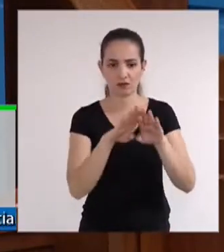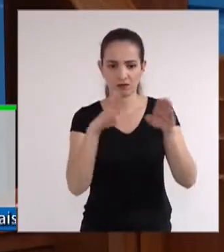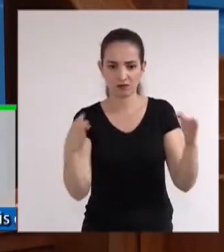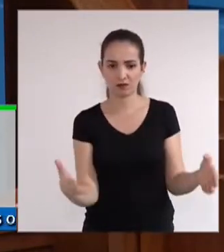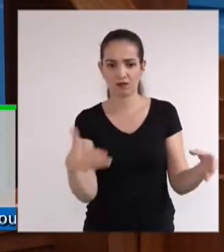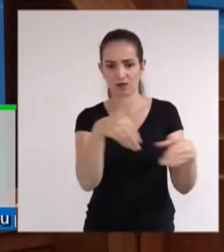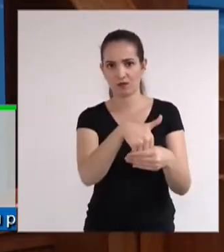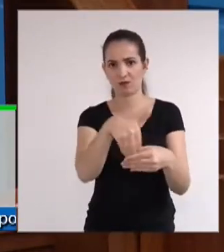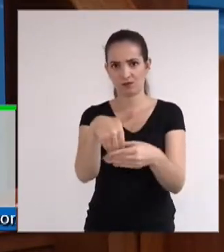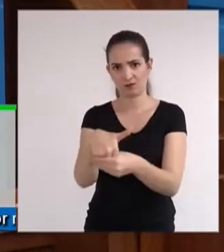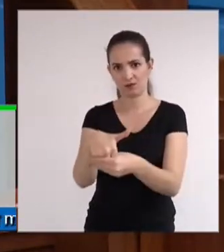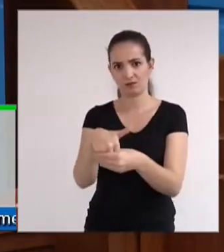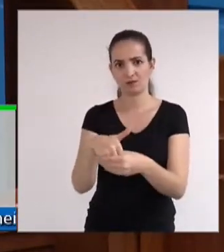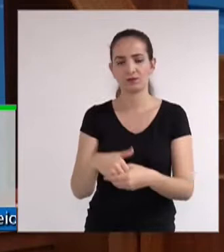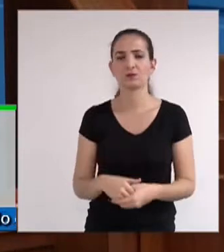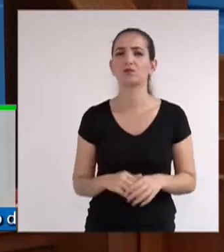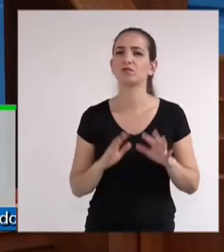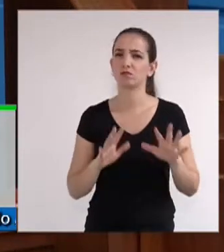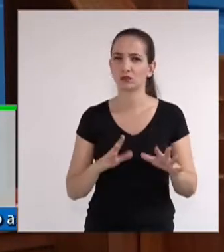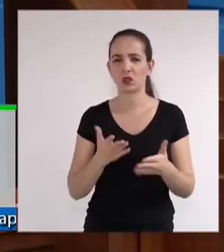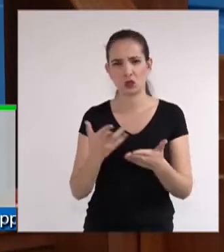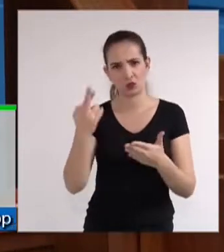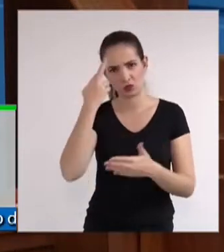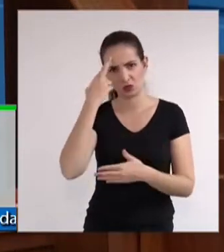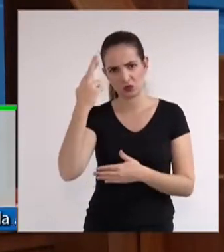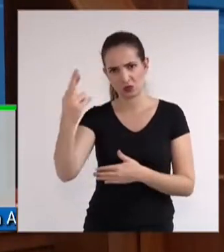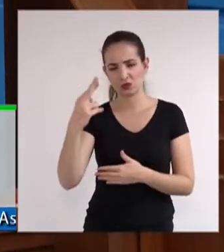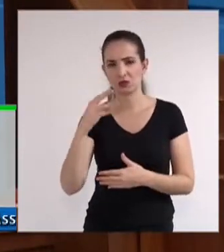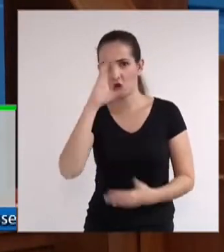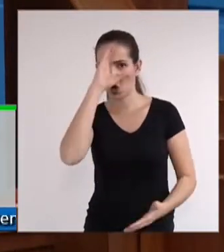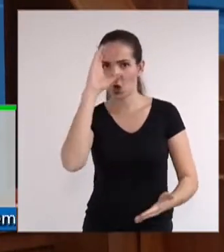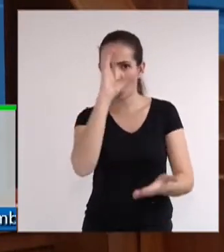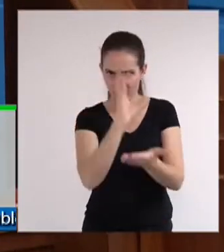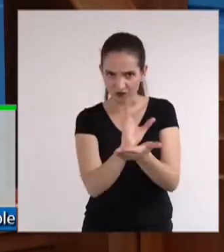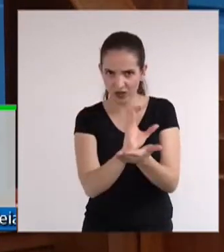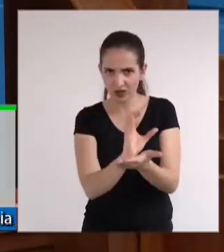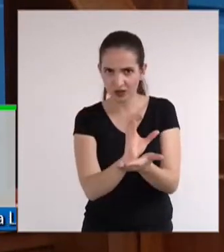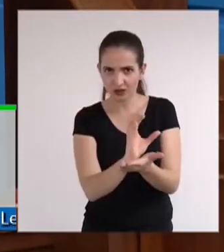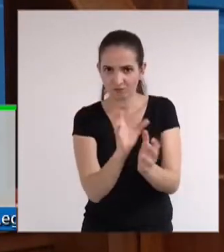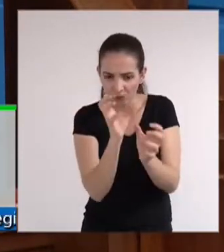eletrônica? Será que os senhores delegaram essa confiança?